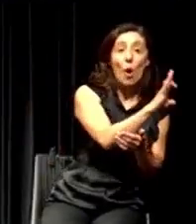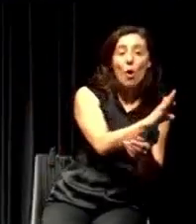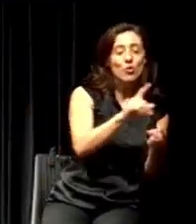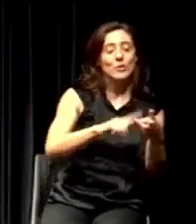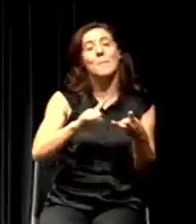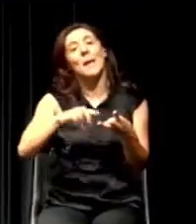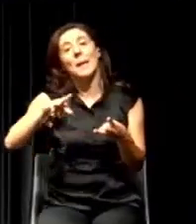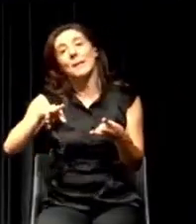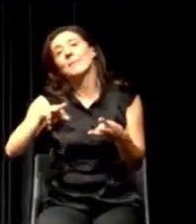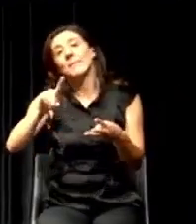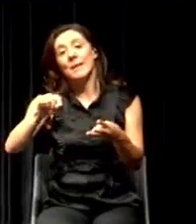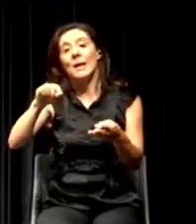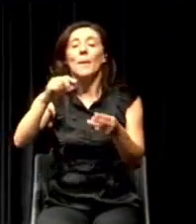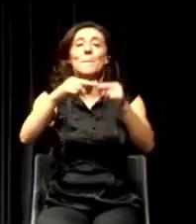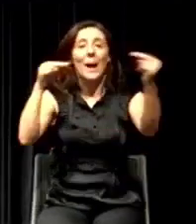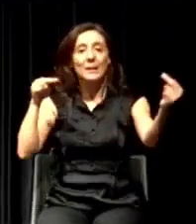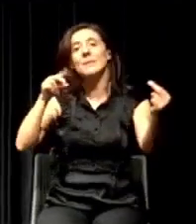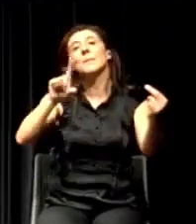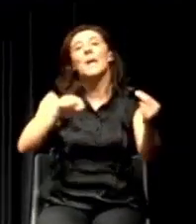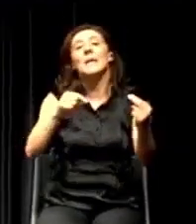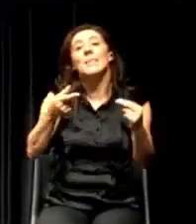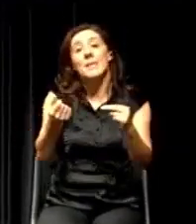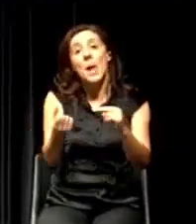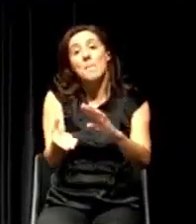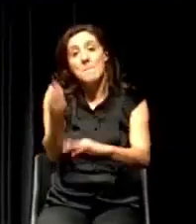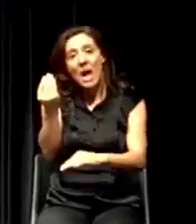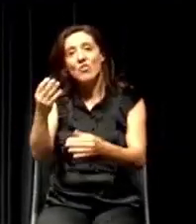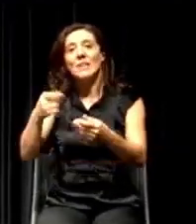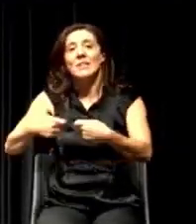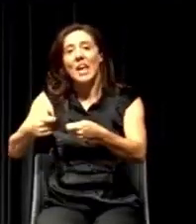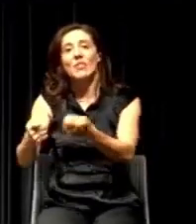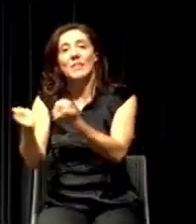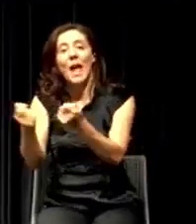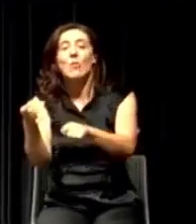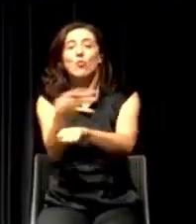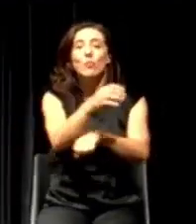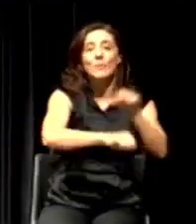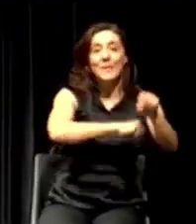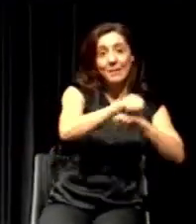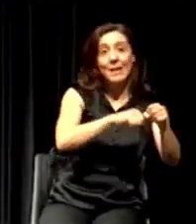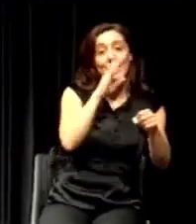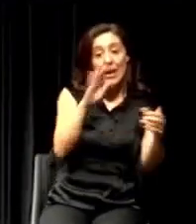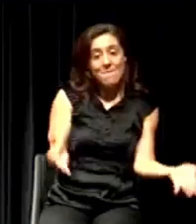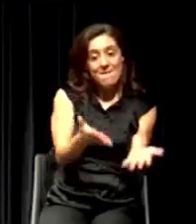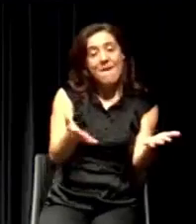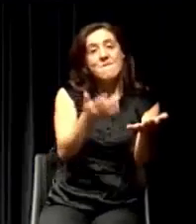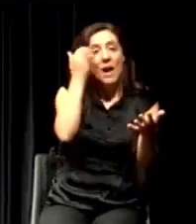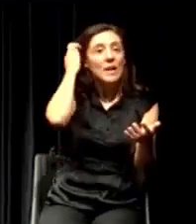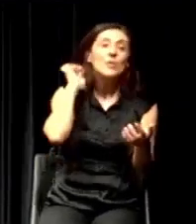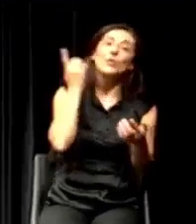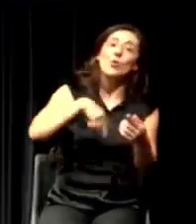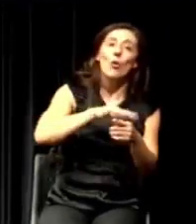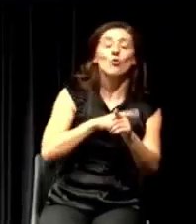custa mais dinheiro manter a infraestrutura para carros do Pará bicicletas ao efetivar a deslocação de bicicleta estar dos diz o trânsito